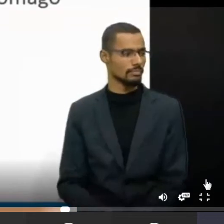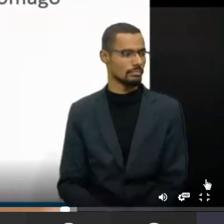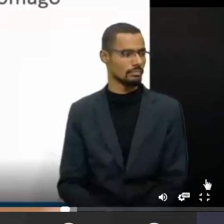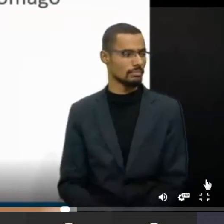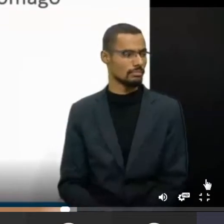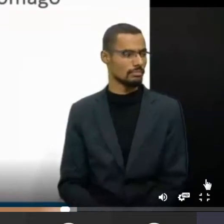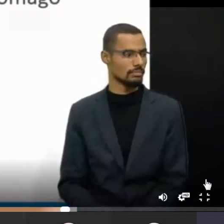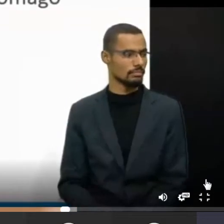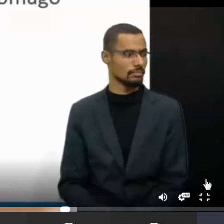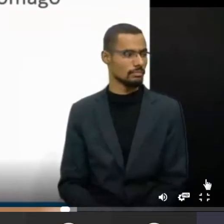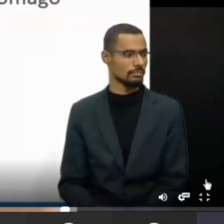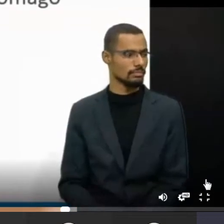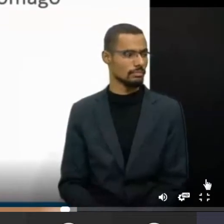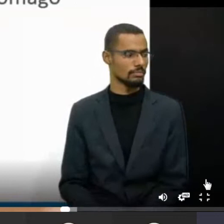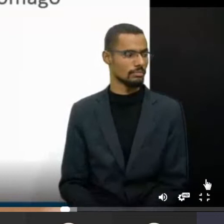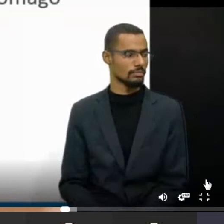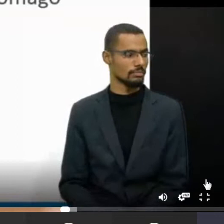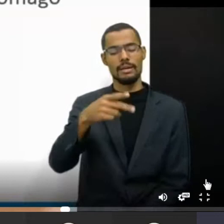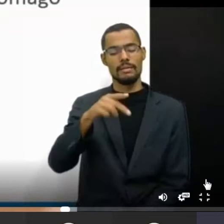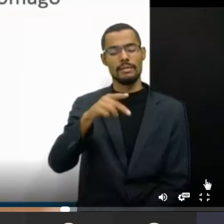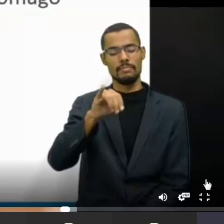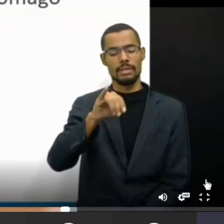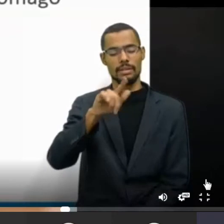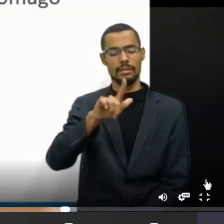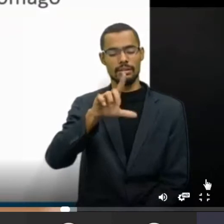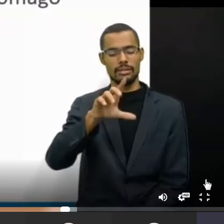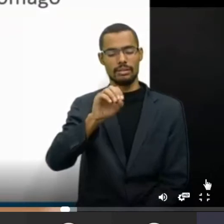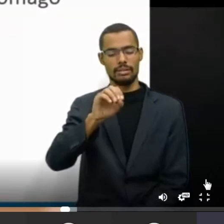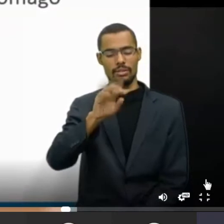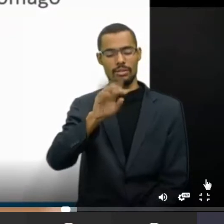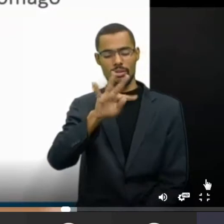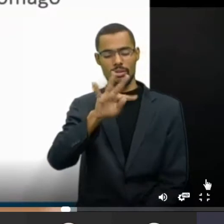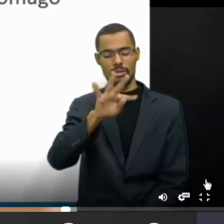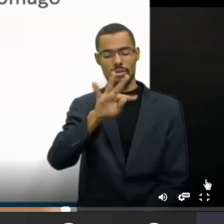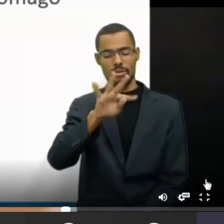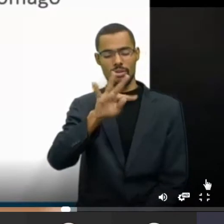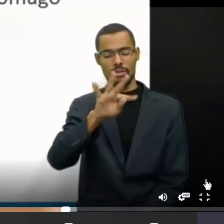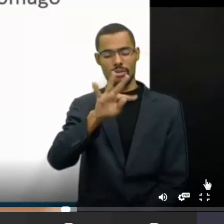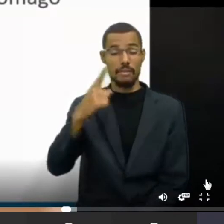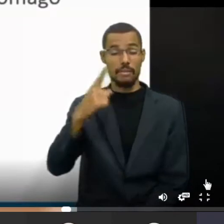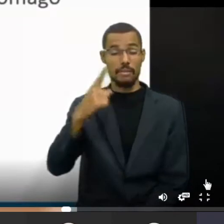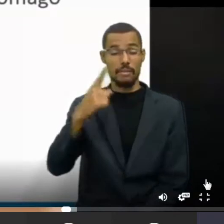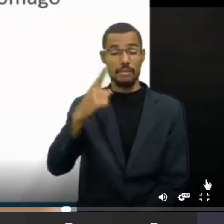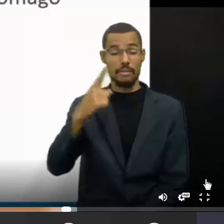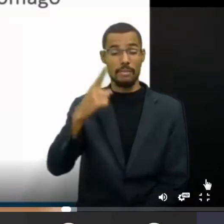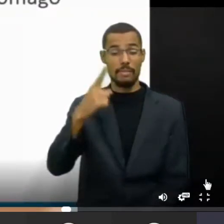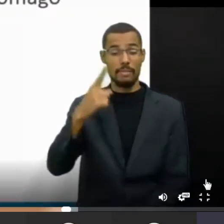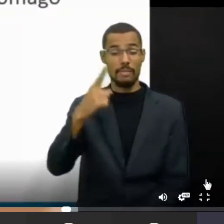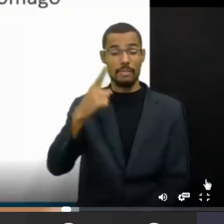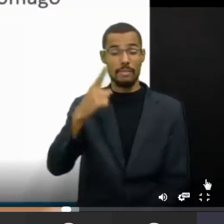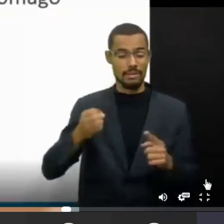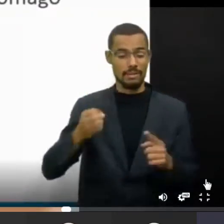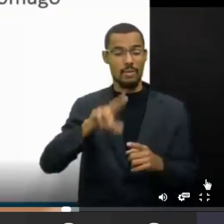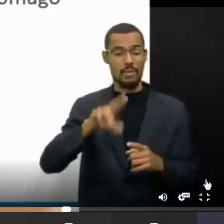e aqui eu tenho a epiglote, que controla, então, a passagem ou de alimentos ou